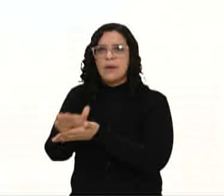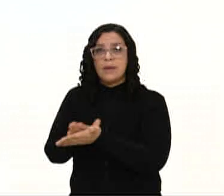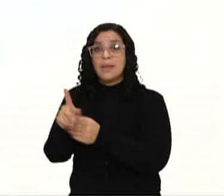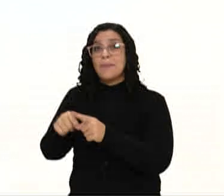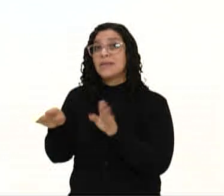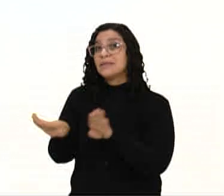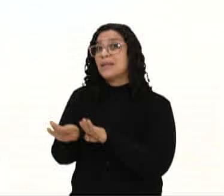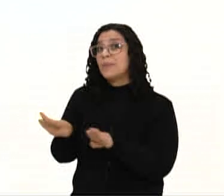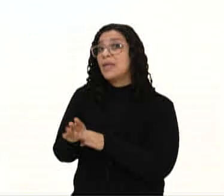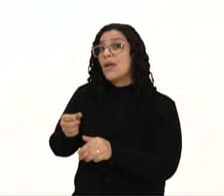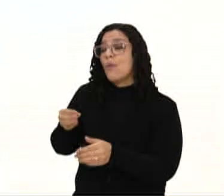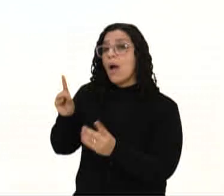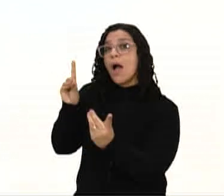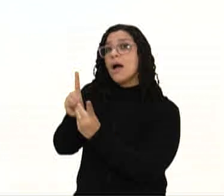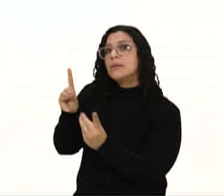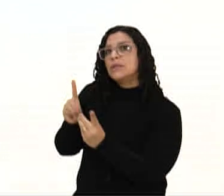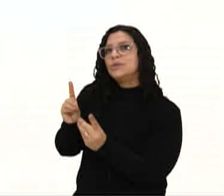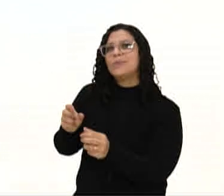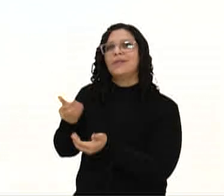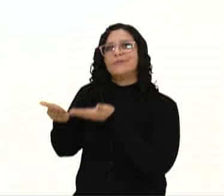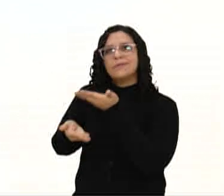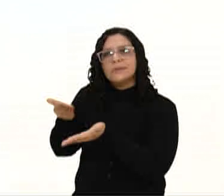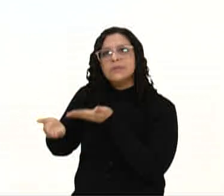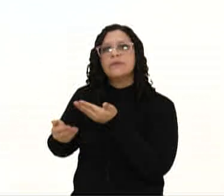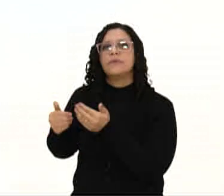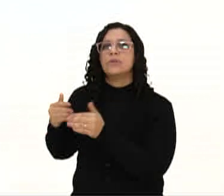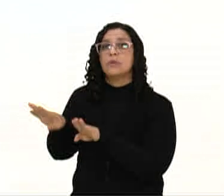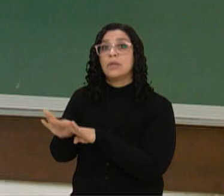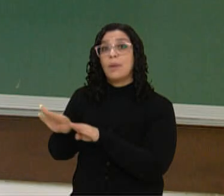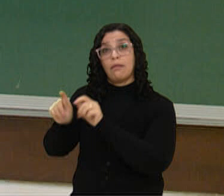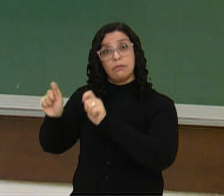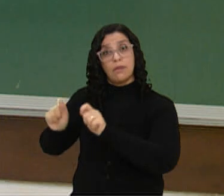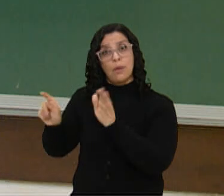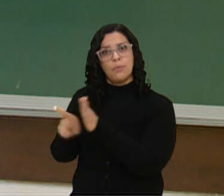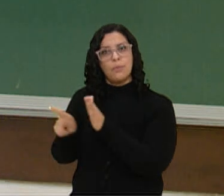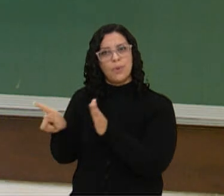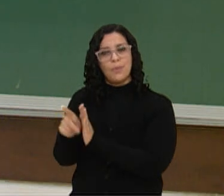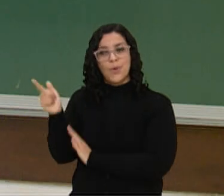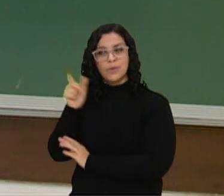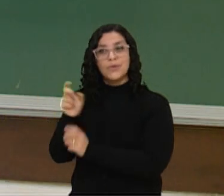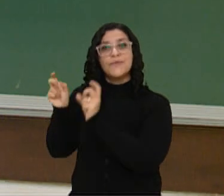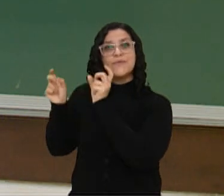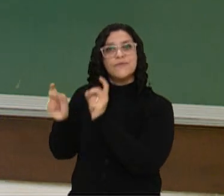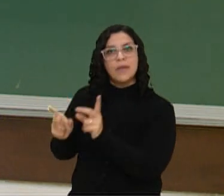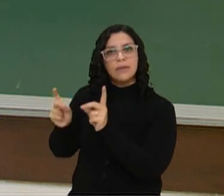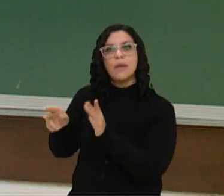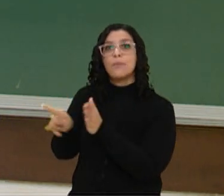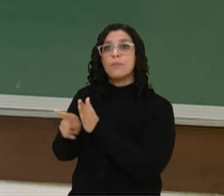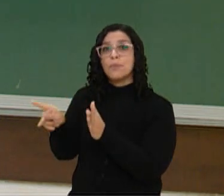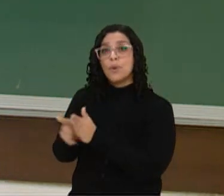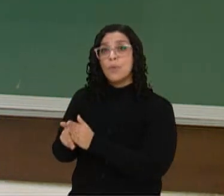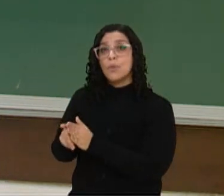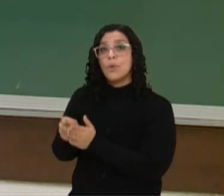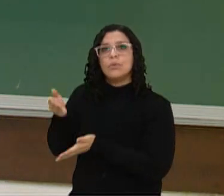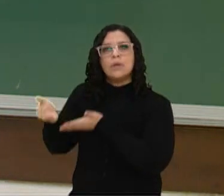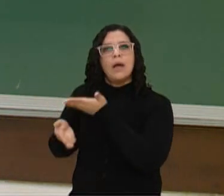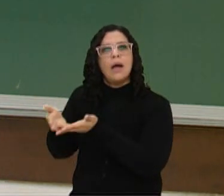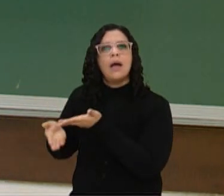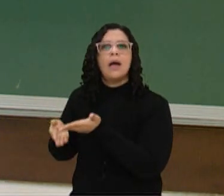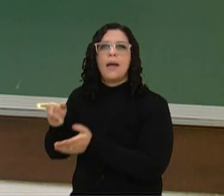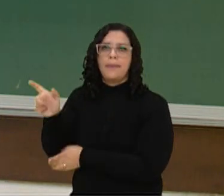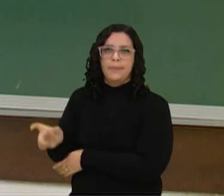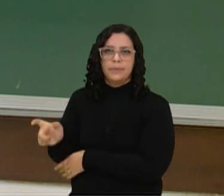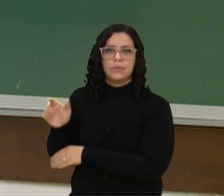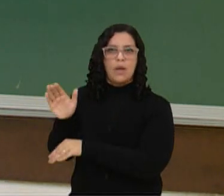mas eu vendo um serviço. Eu desenvolvo uma capacidade e aí eu vou vender essa capacidade para atender uma necessidade